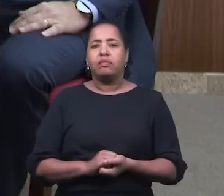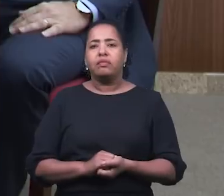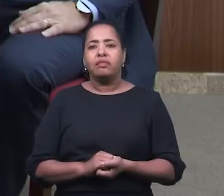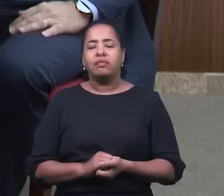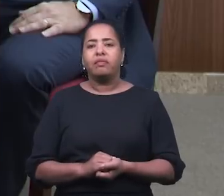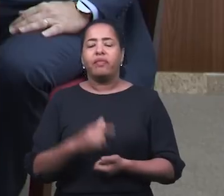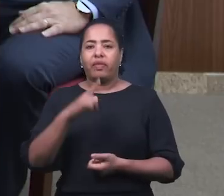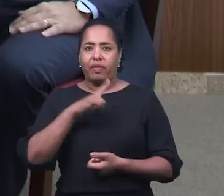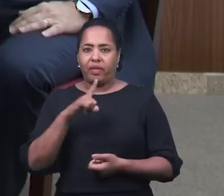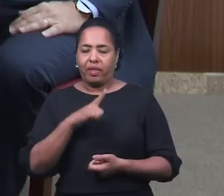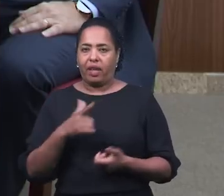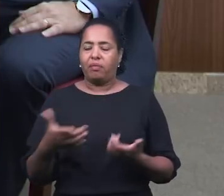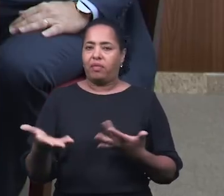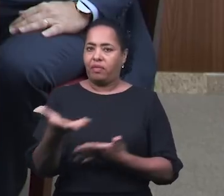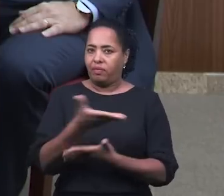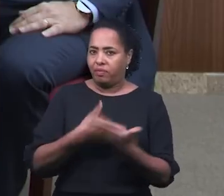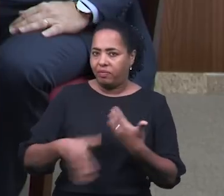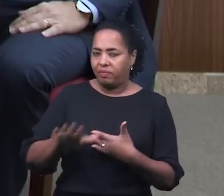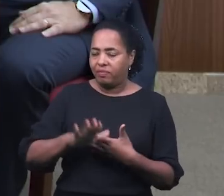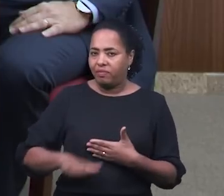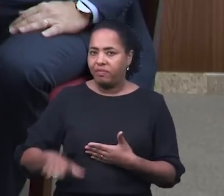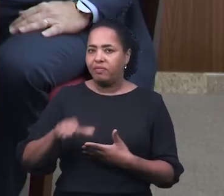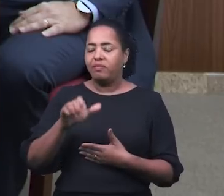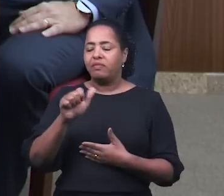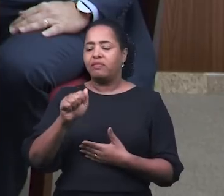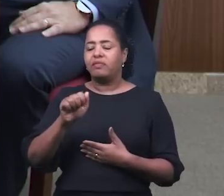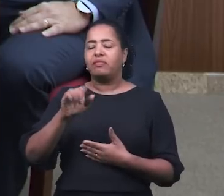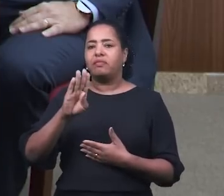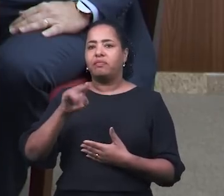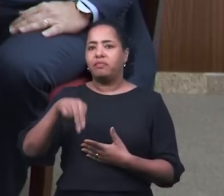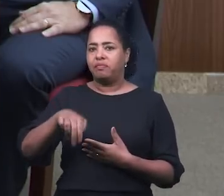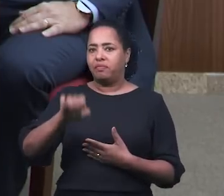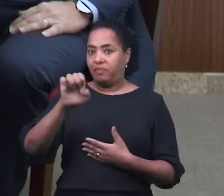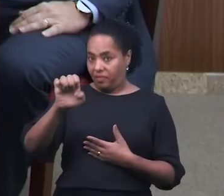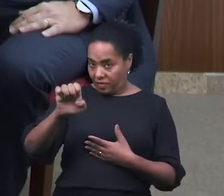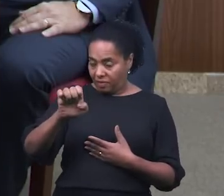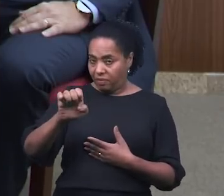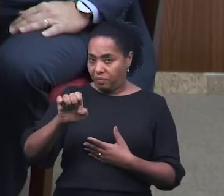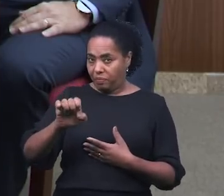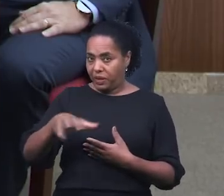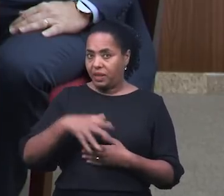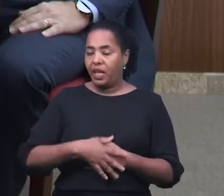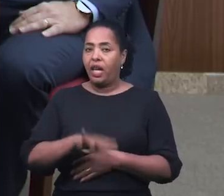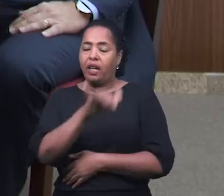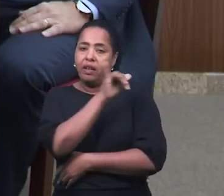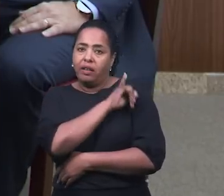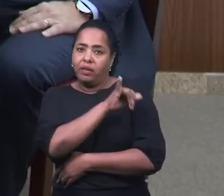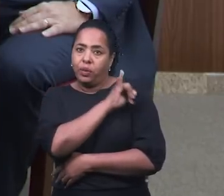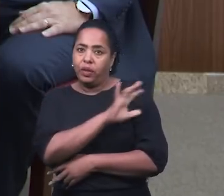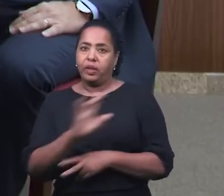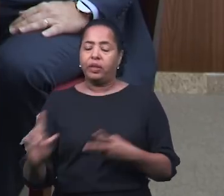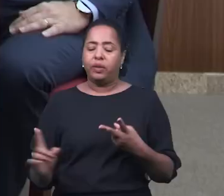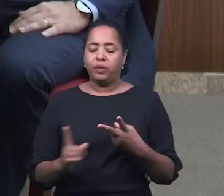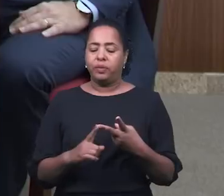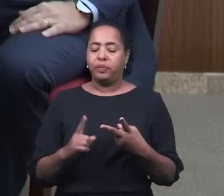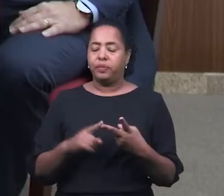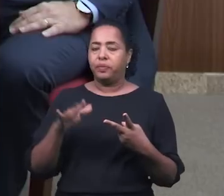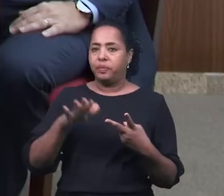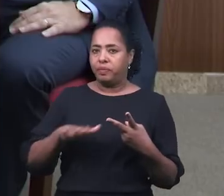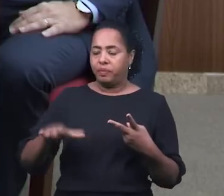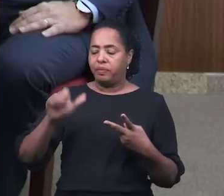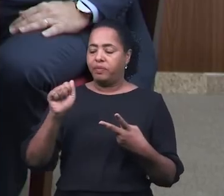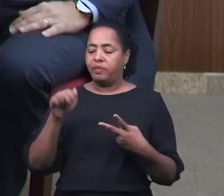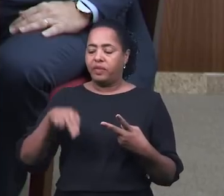Golias? Então nós temos a participação da criança Abner Gonçalves, de Campos dos Goitacazes, Rio de Janeiro,